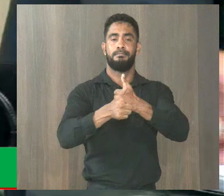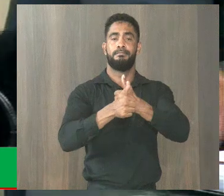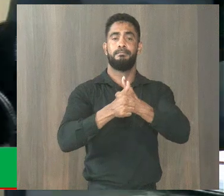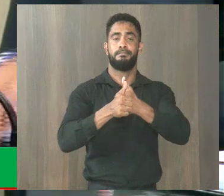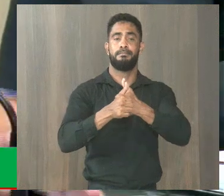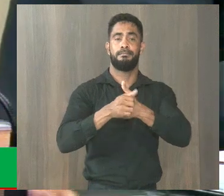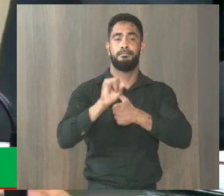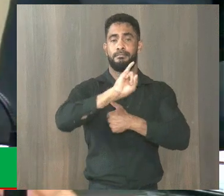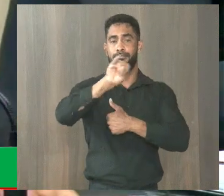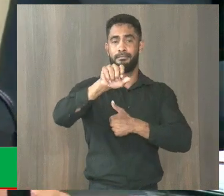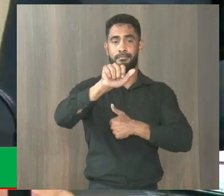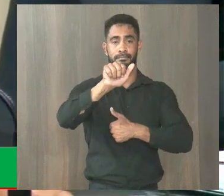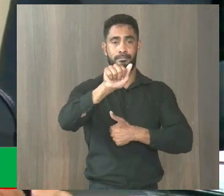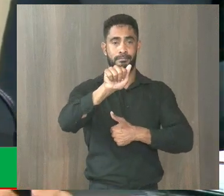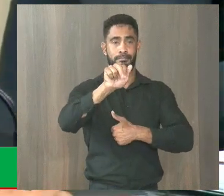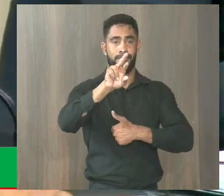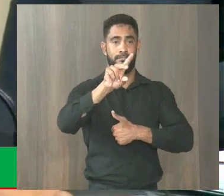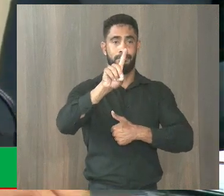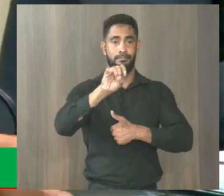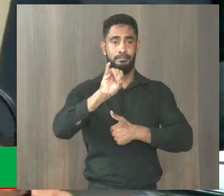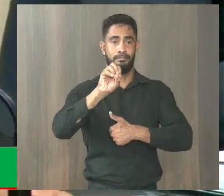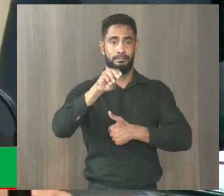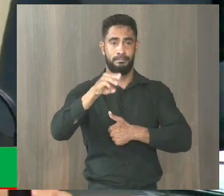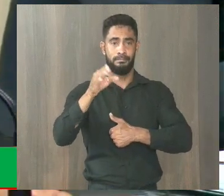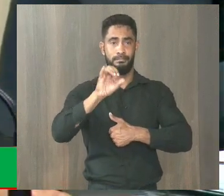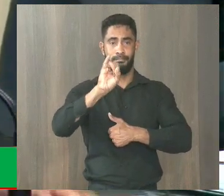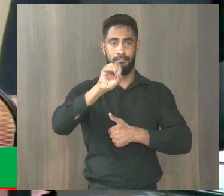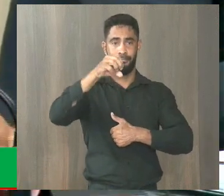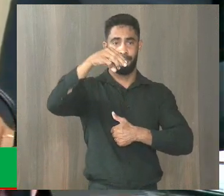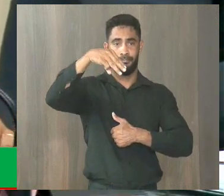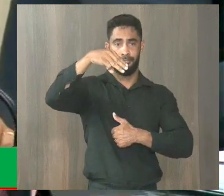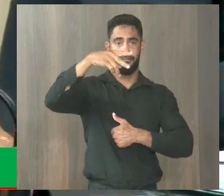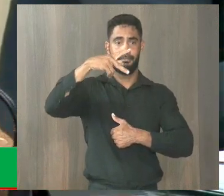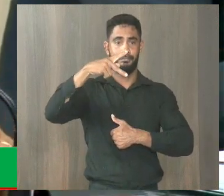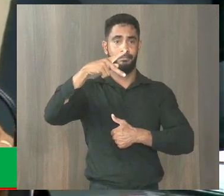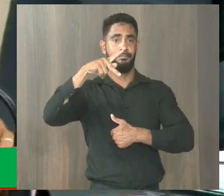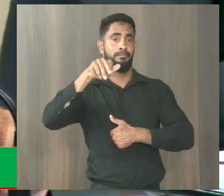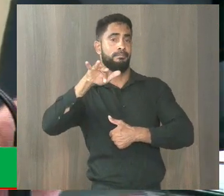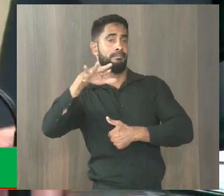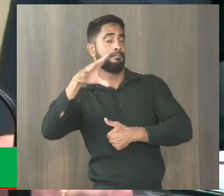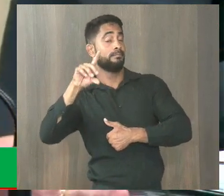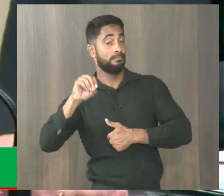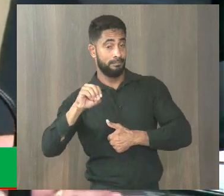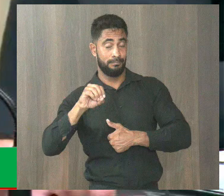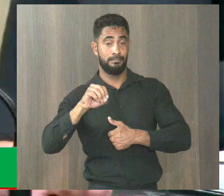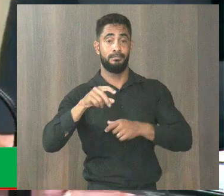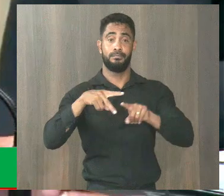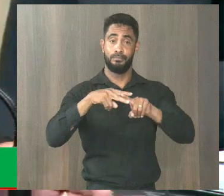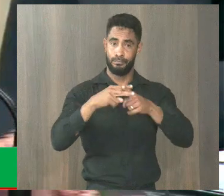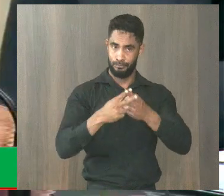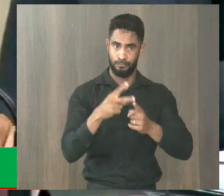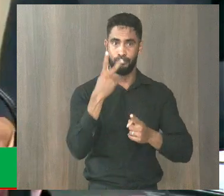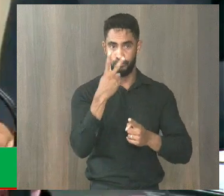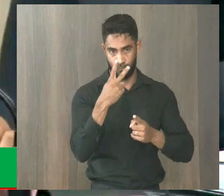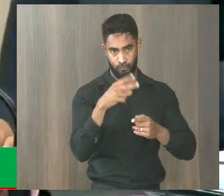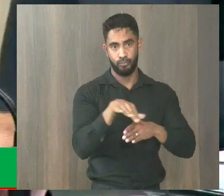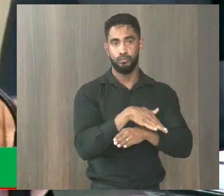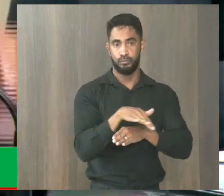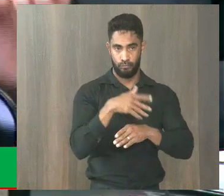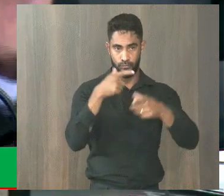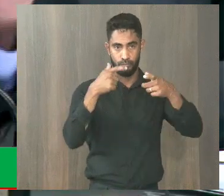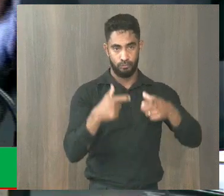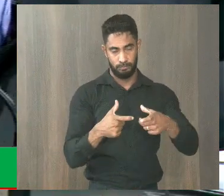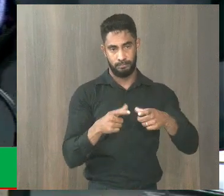Imperial. Várias pessoas me procuraram, mandando mensagem, me ligando, porque pavimentou duas ruas lá no bairro